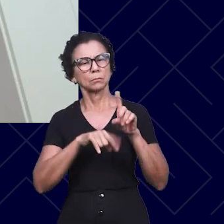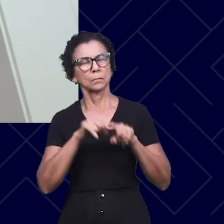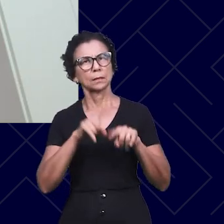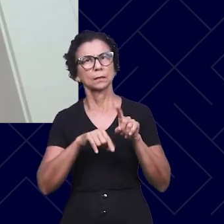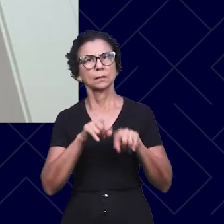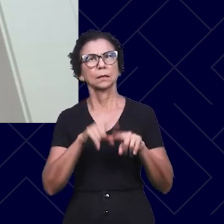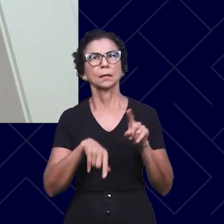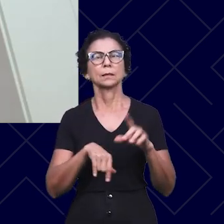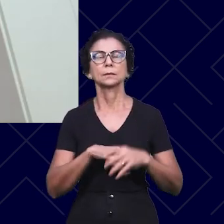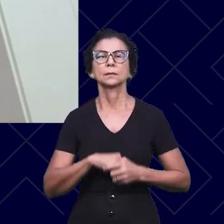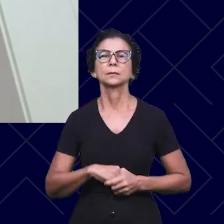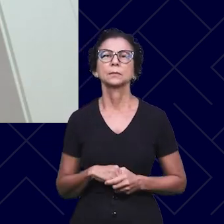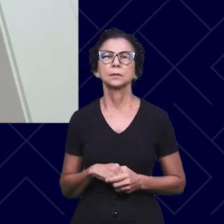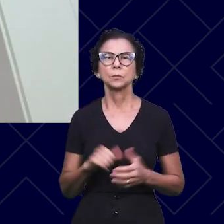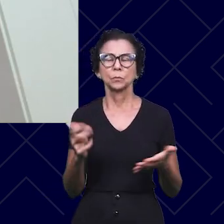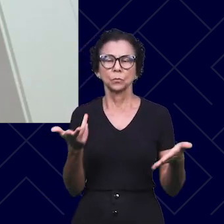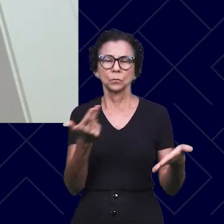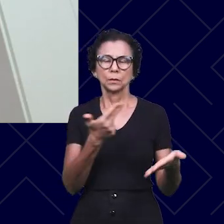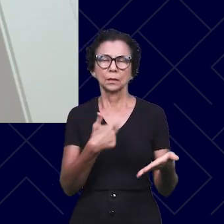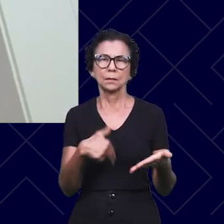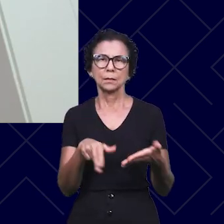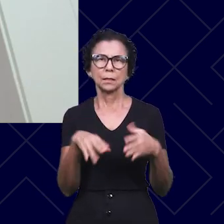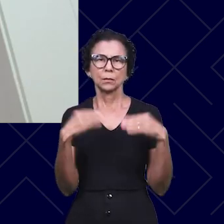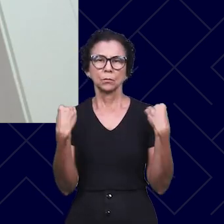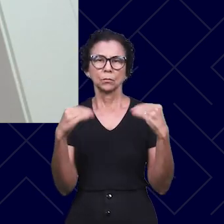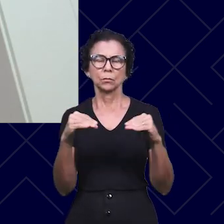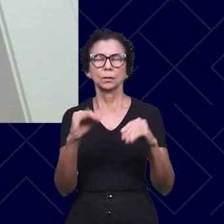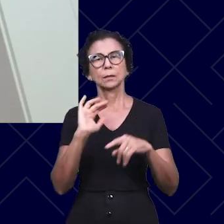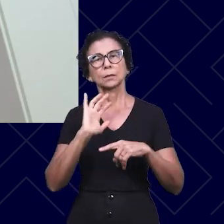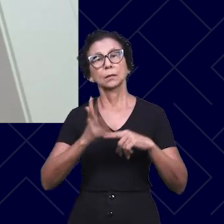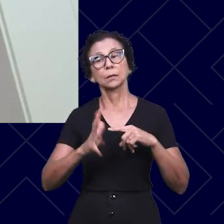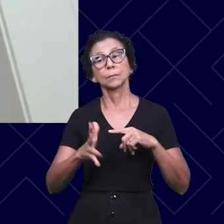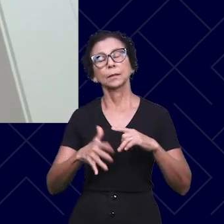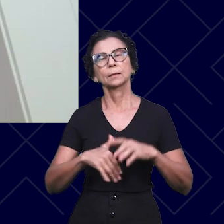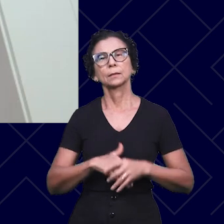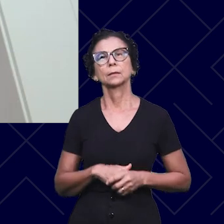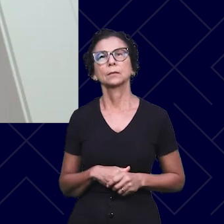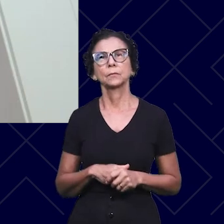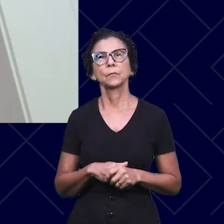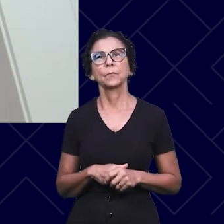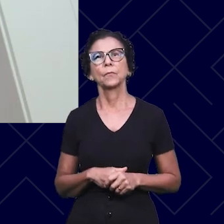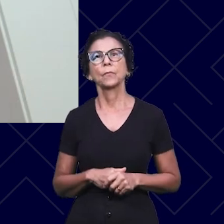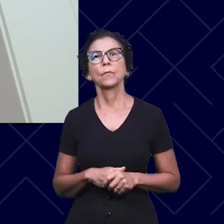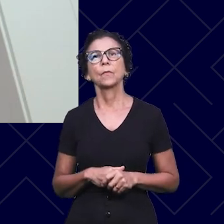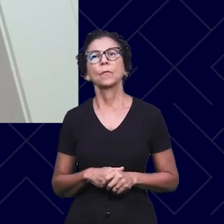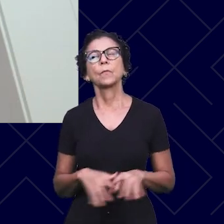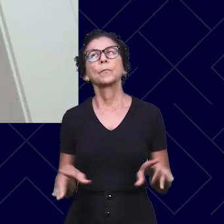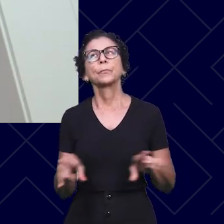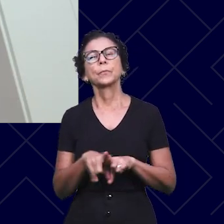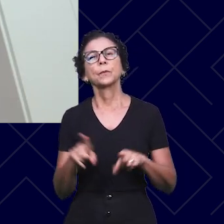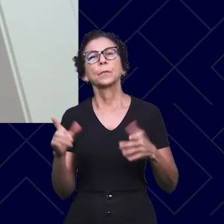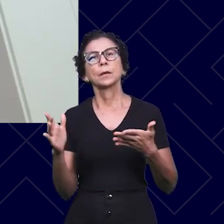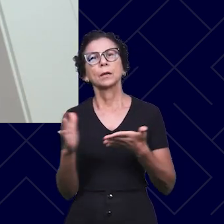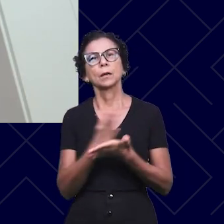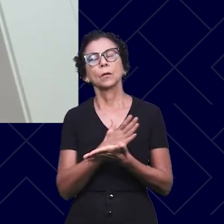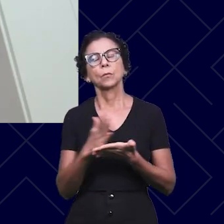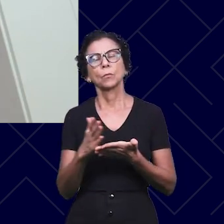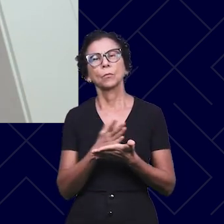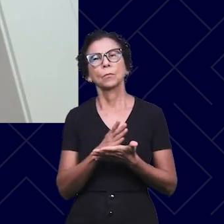são desenhos, né, que nós fazemos para colocar na máquina. E assim, foi assim algo muito bom. Procurei também